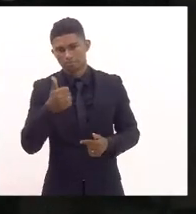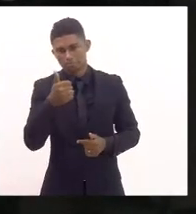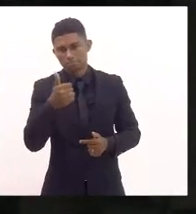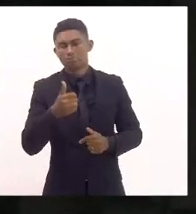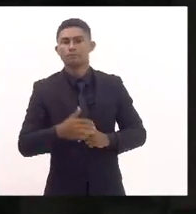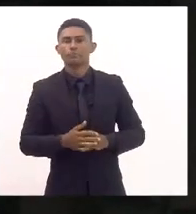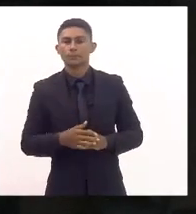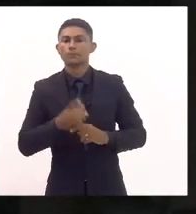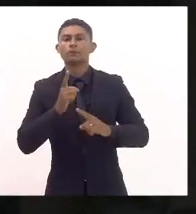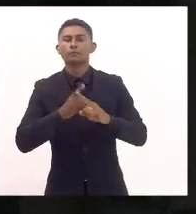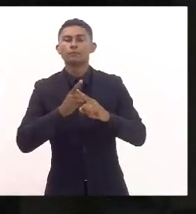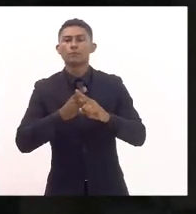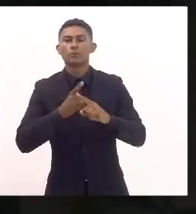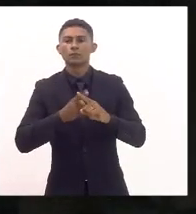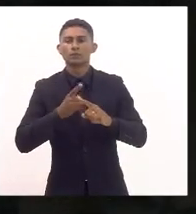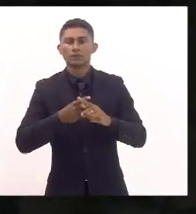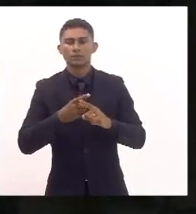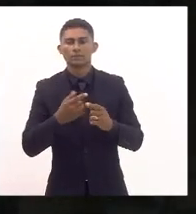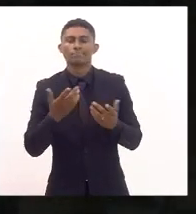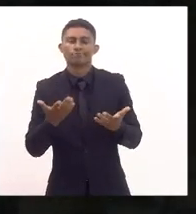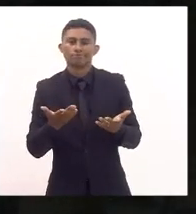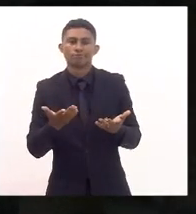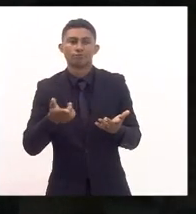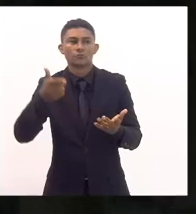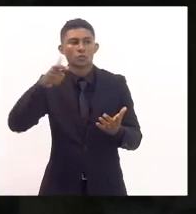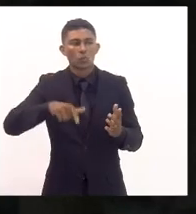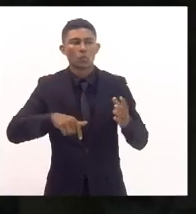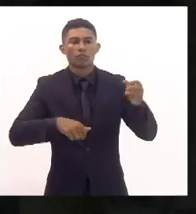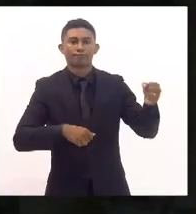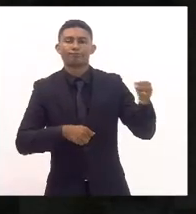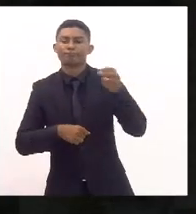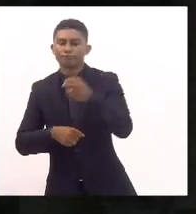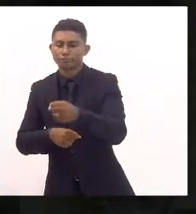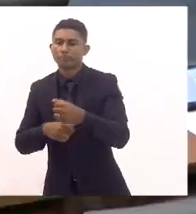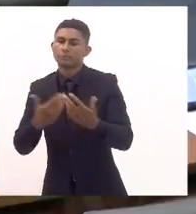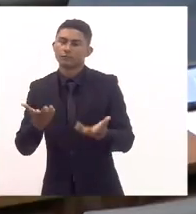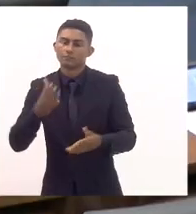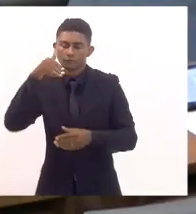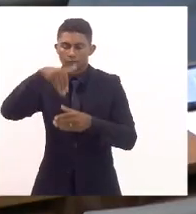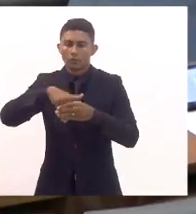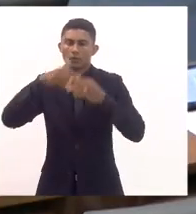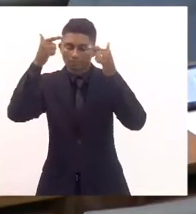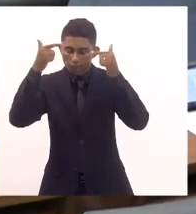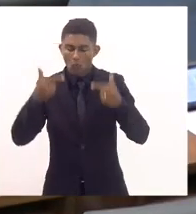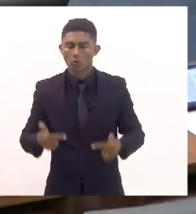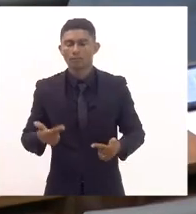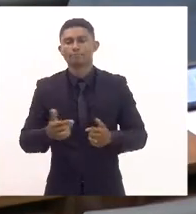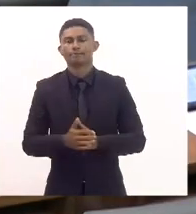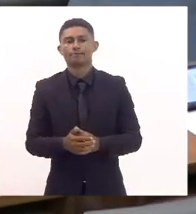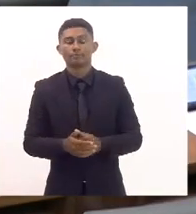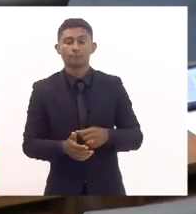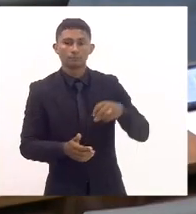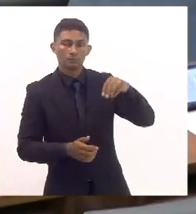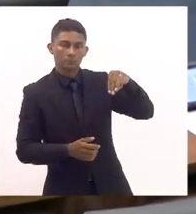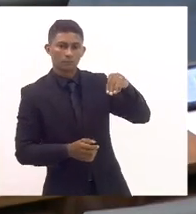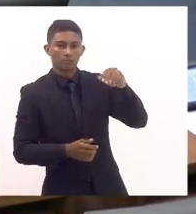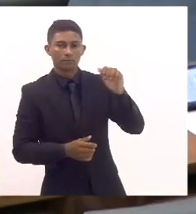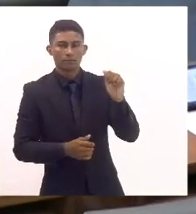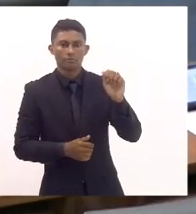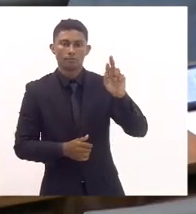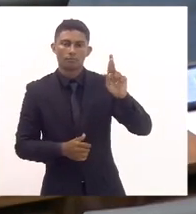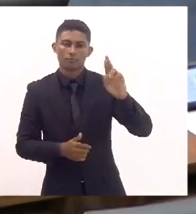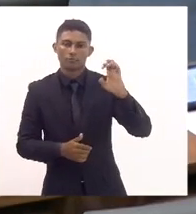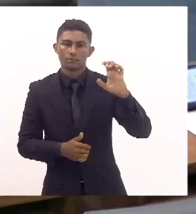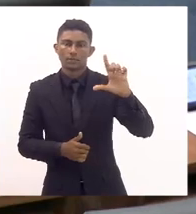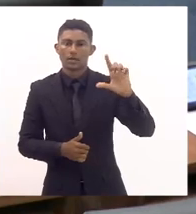visto se tratar de uma recondução abstenção Deputado Marcelo cabeleireiro